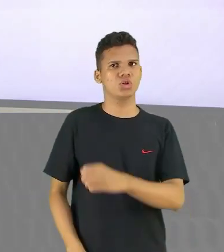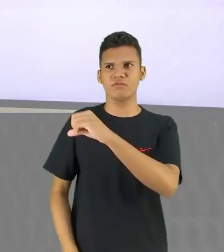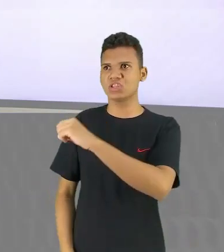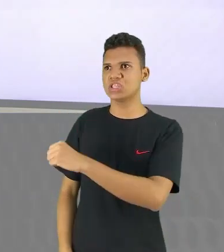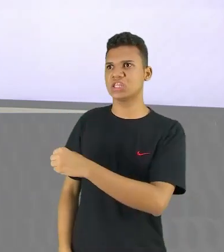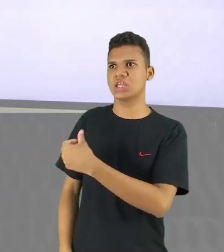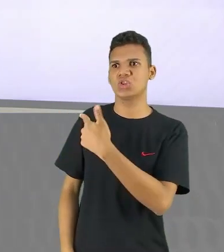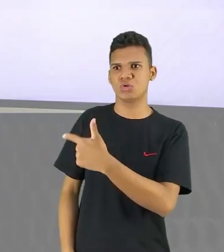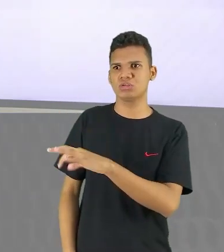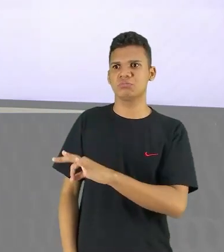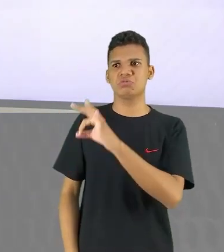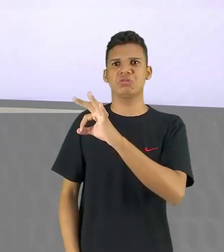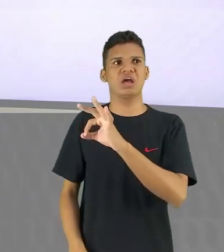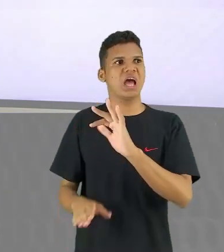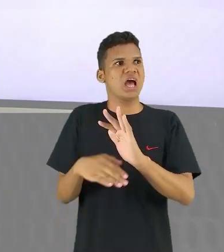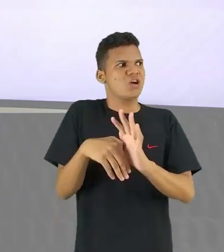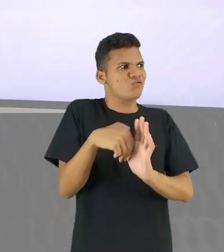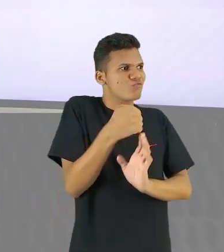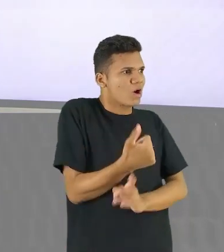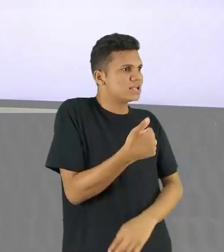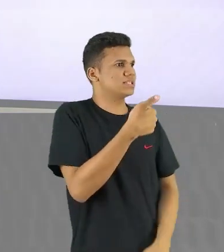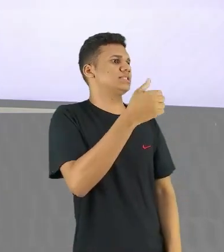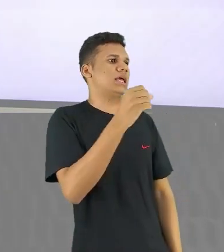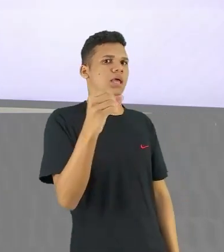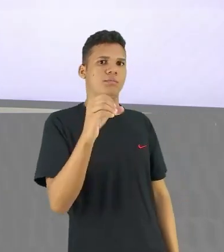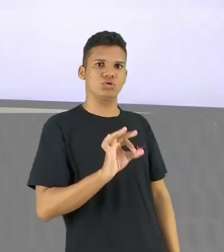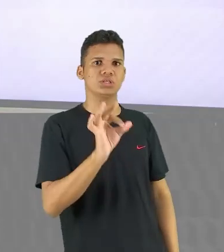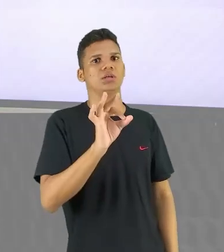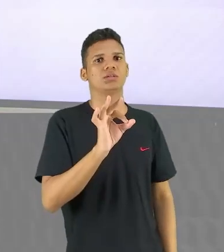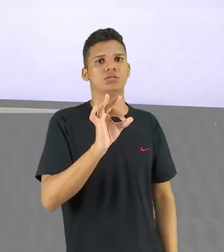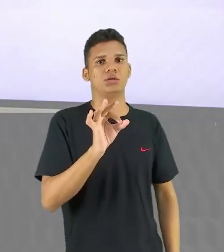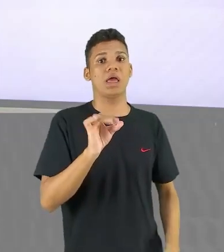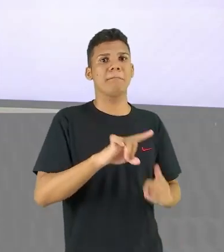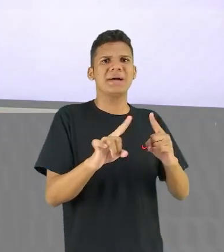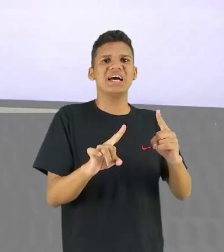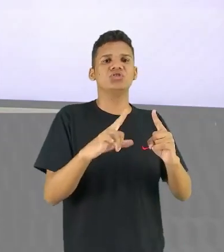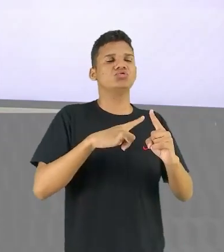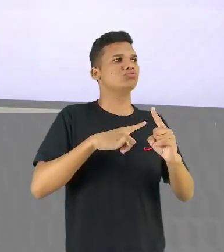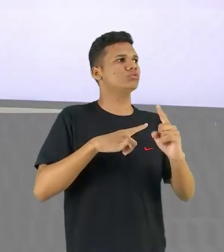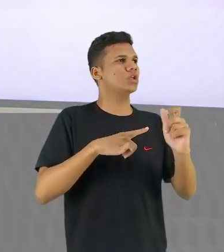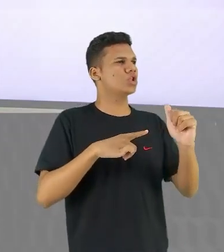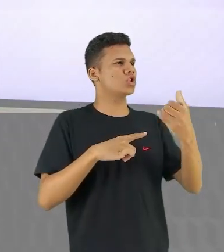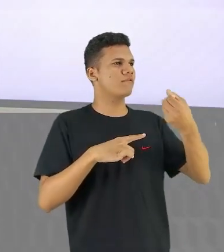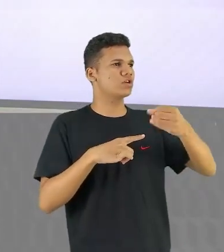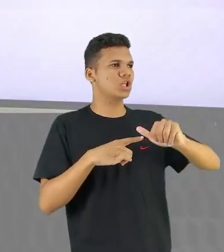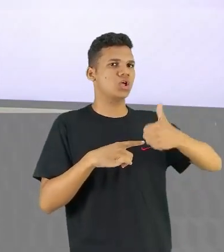quê? Nossa, é quase 100%, né? Então eu tenho 91% dos